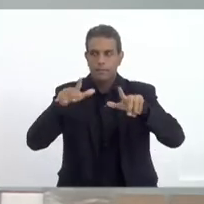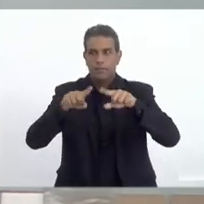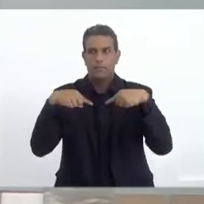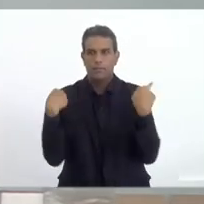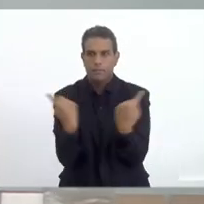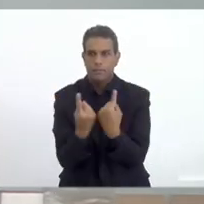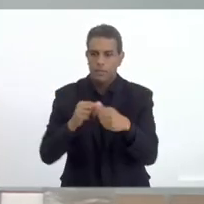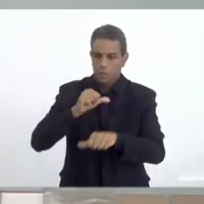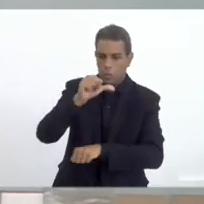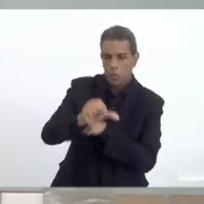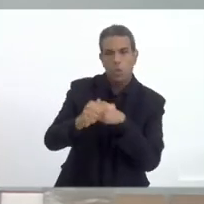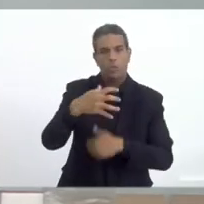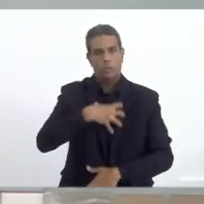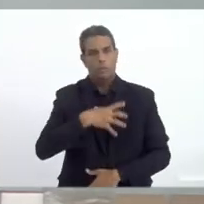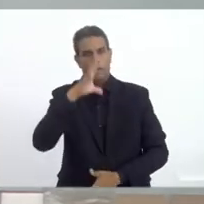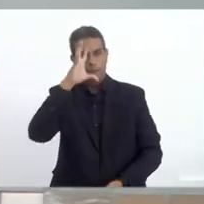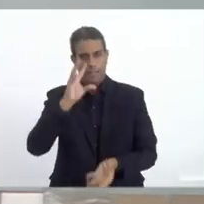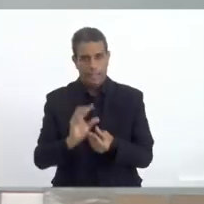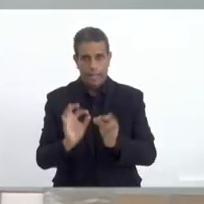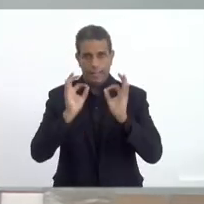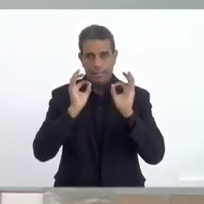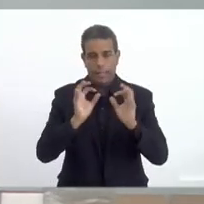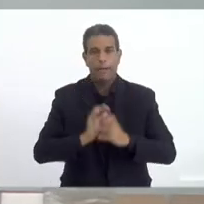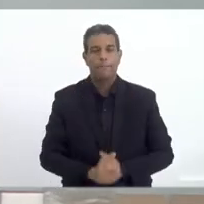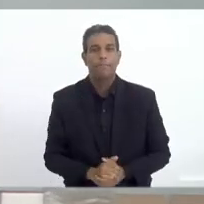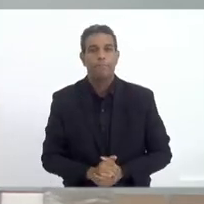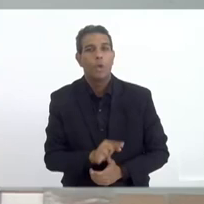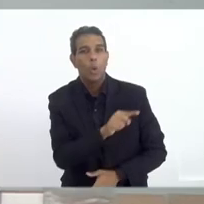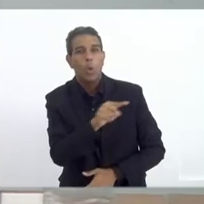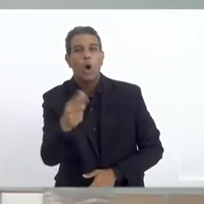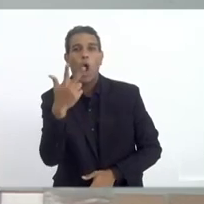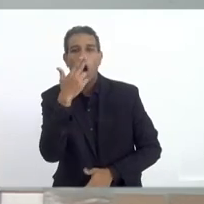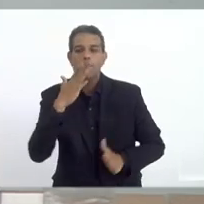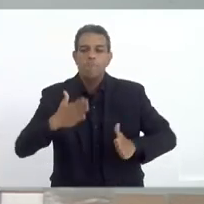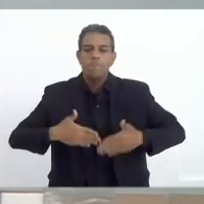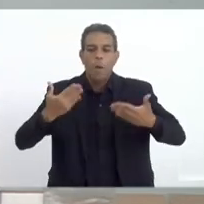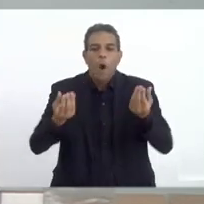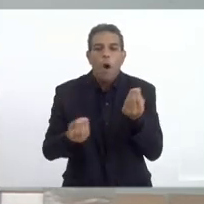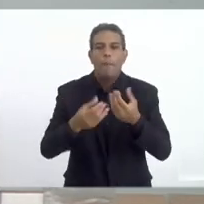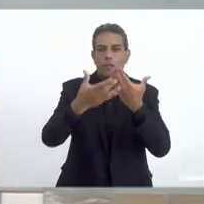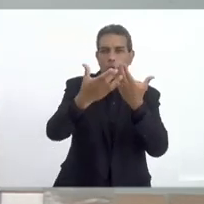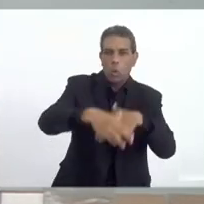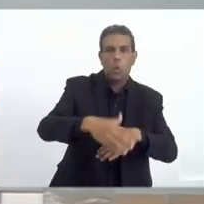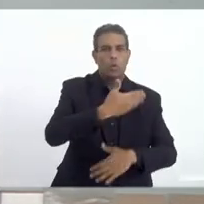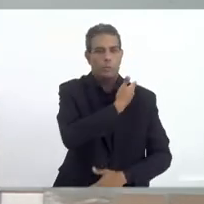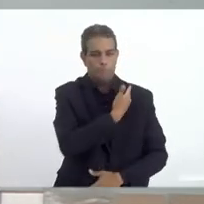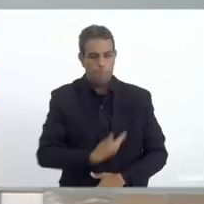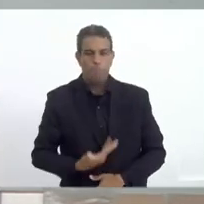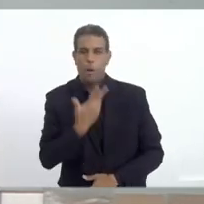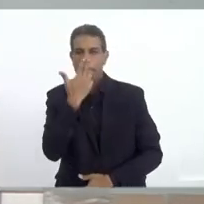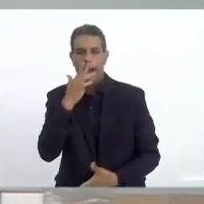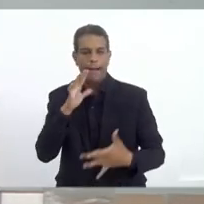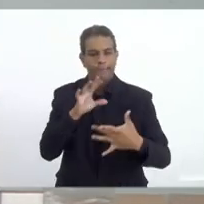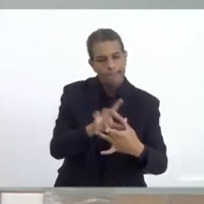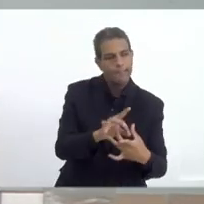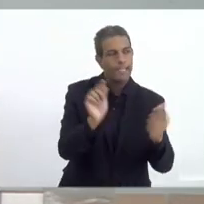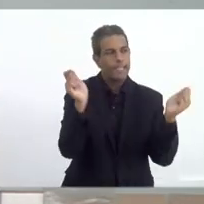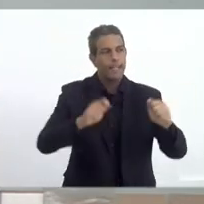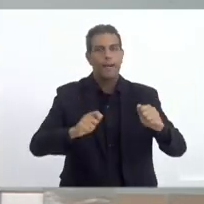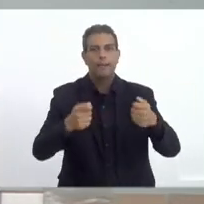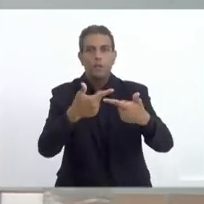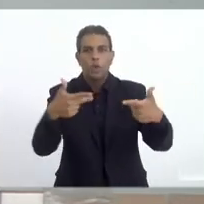mudou sensivelmente. E ele, assim, é um entusiasta do concurso público, tem feito pareceres aí em